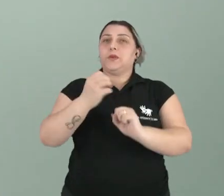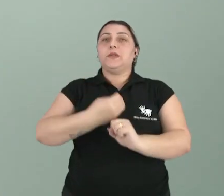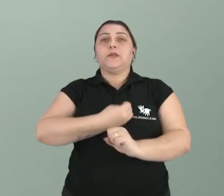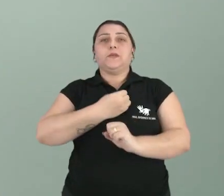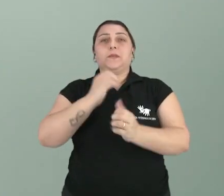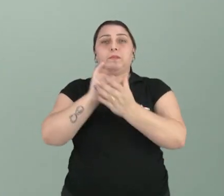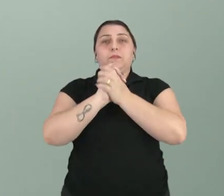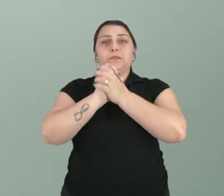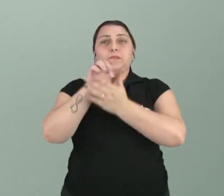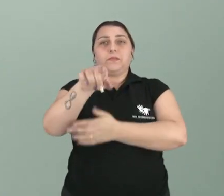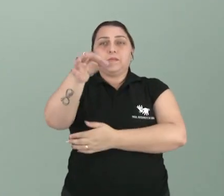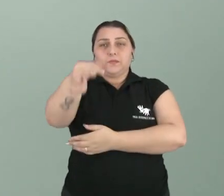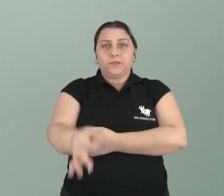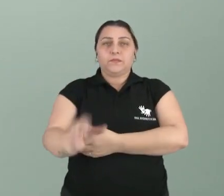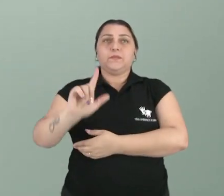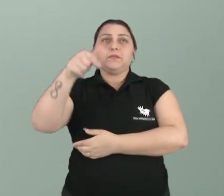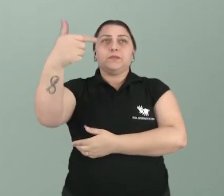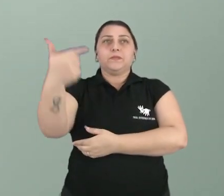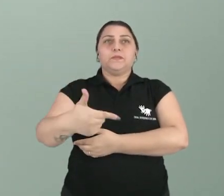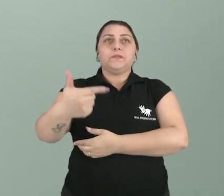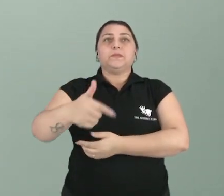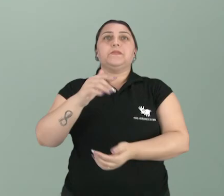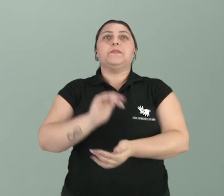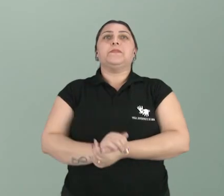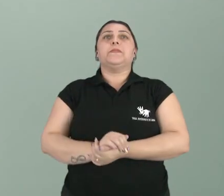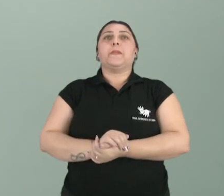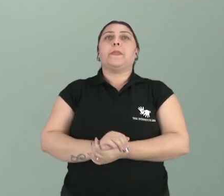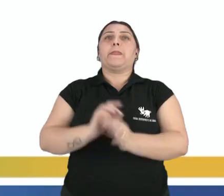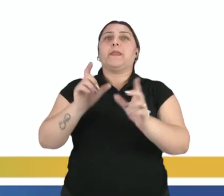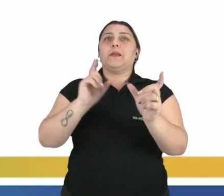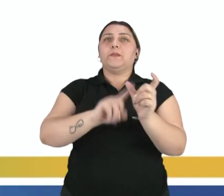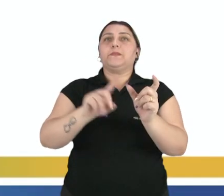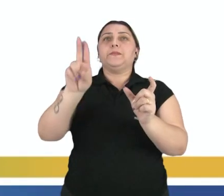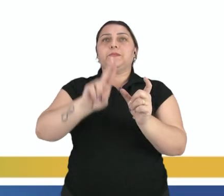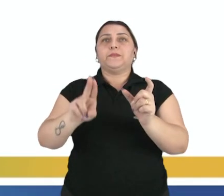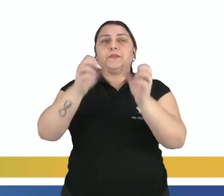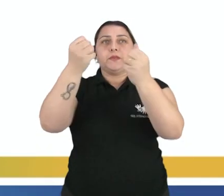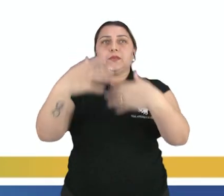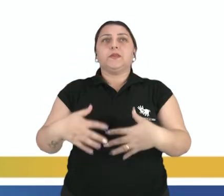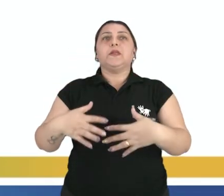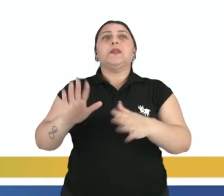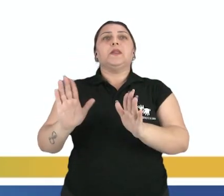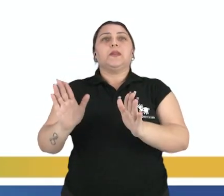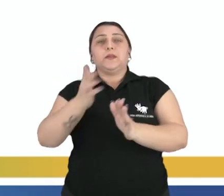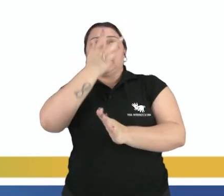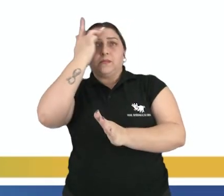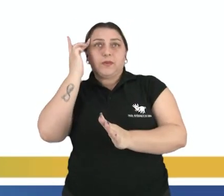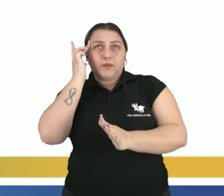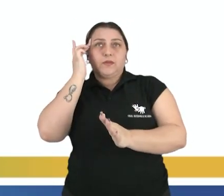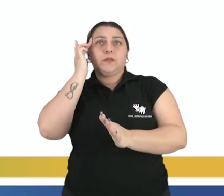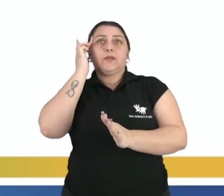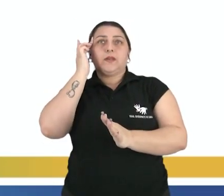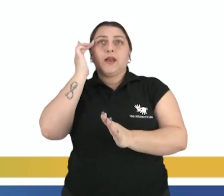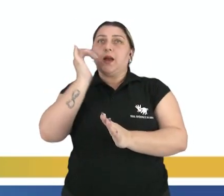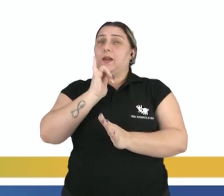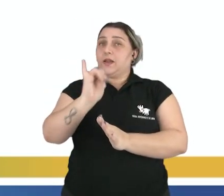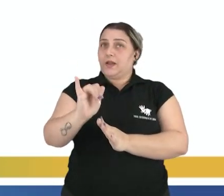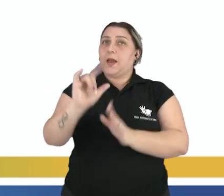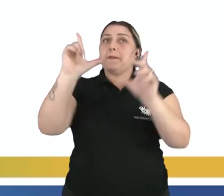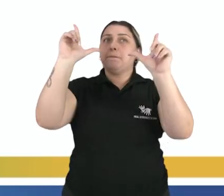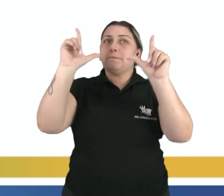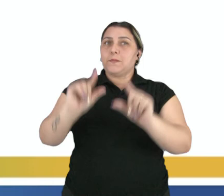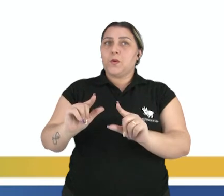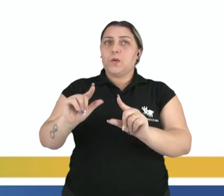Parabéns para você que acertou. Vamos para outra? O termo usado para descrever a situação das pessoas cuja ingestão de